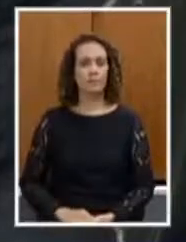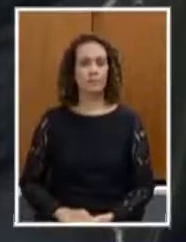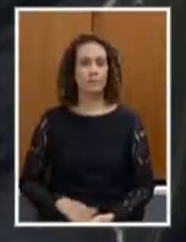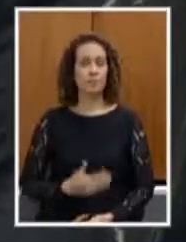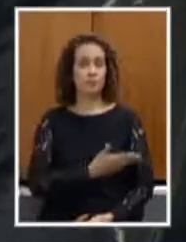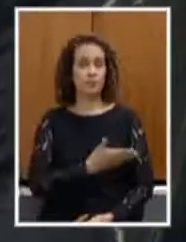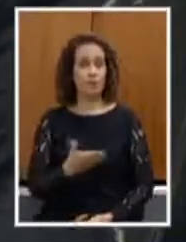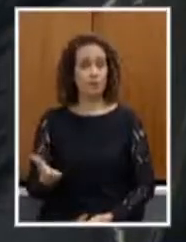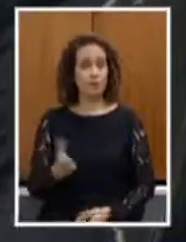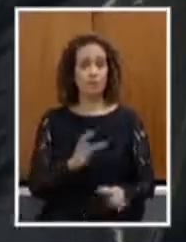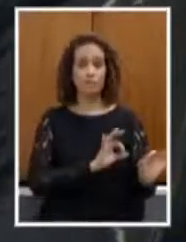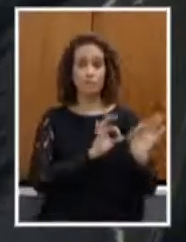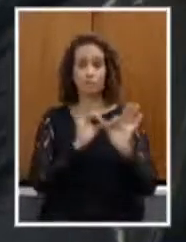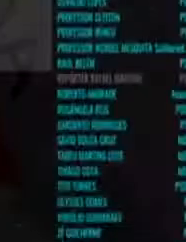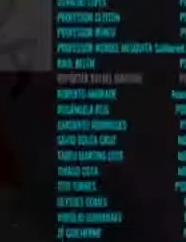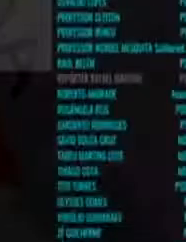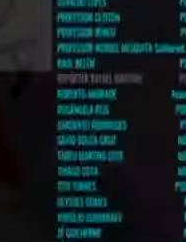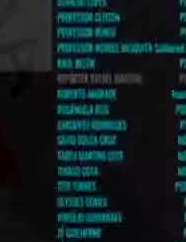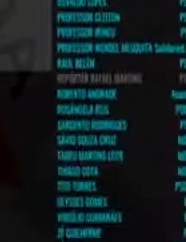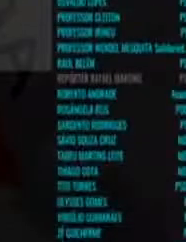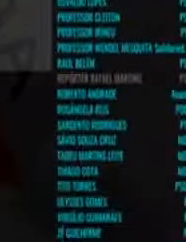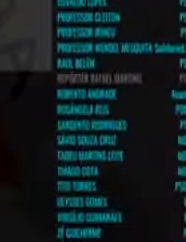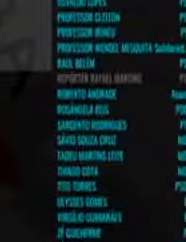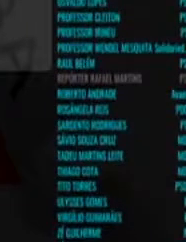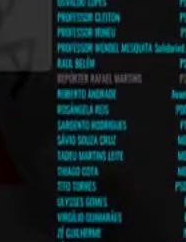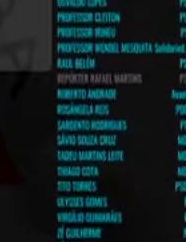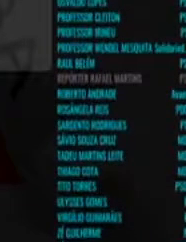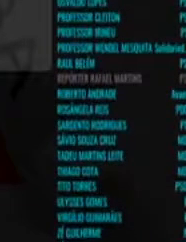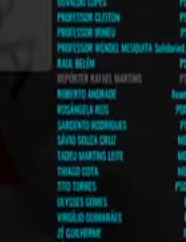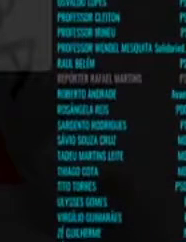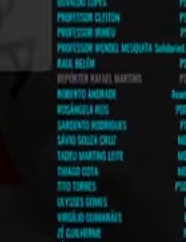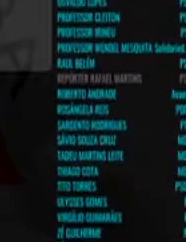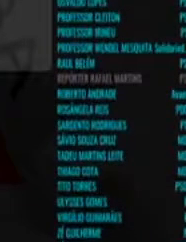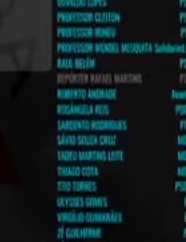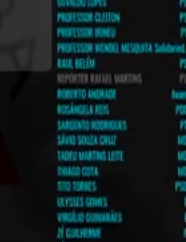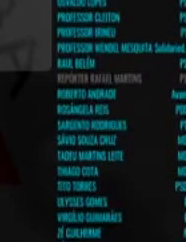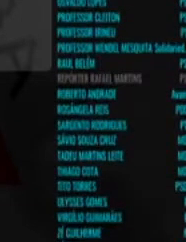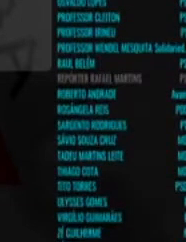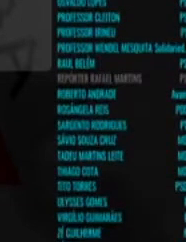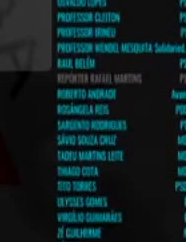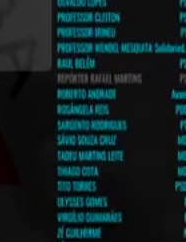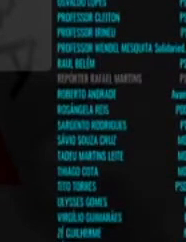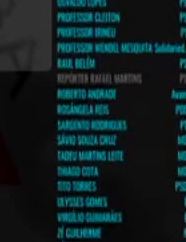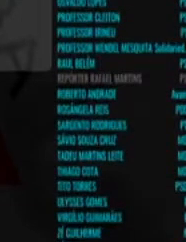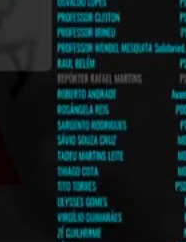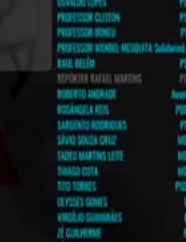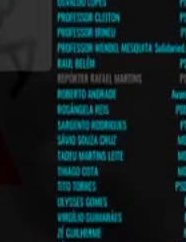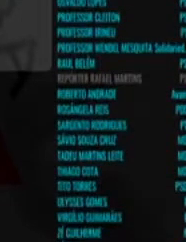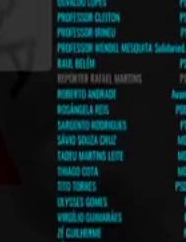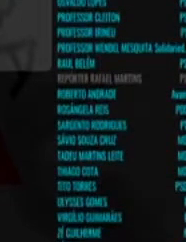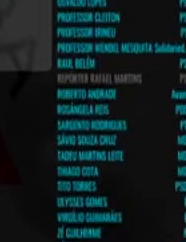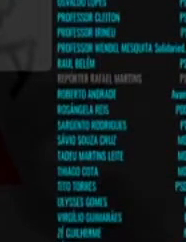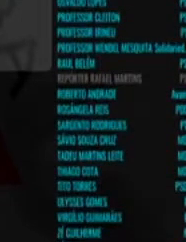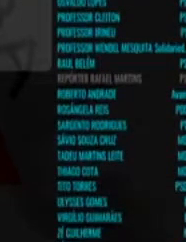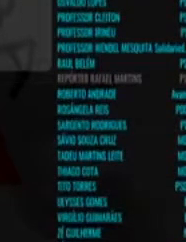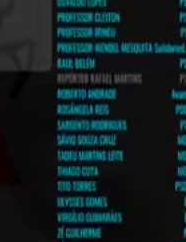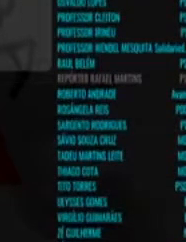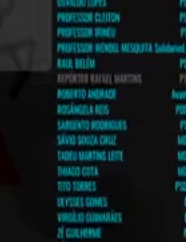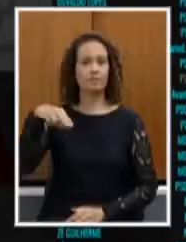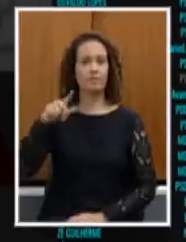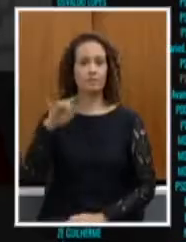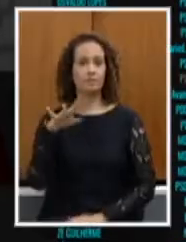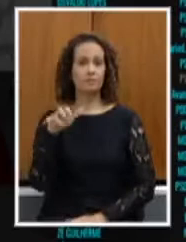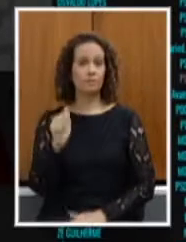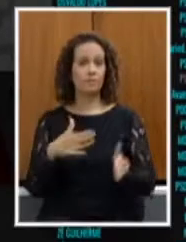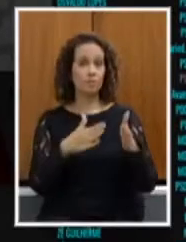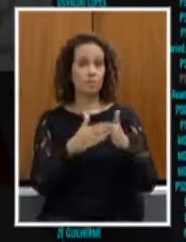Você acompanha agora, então, mais um pedido aí de inversão de pauta, foi feito pela deputada Andréa de Jesus. Isso, então, são pedidos